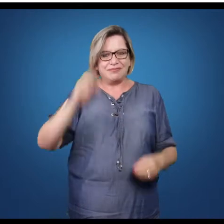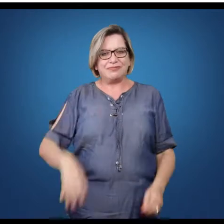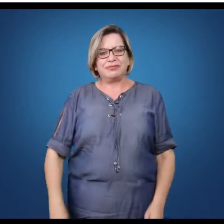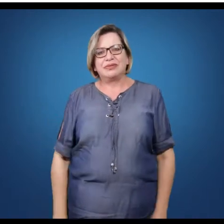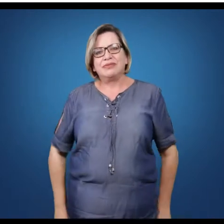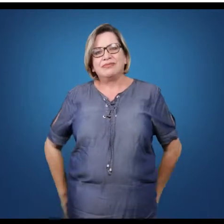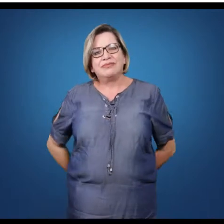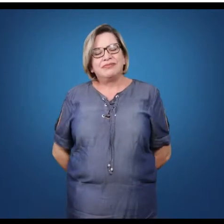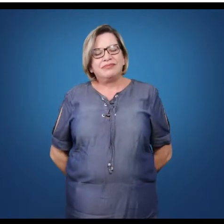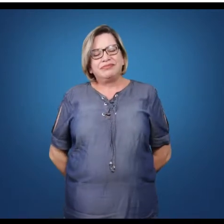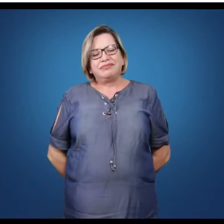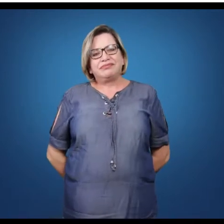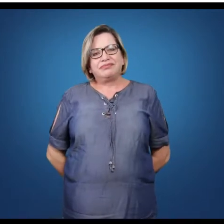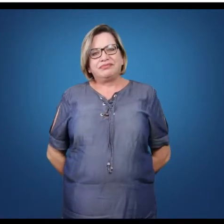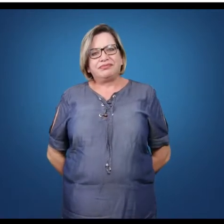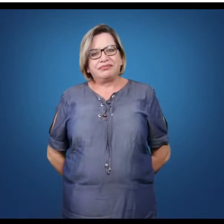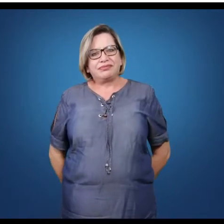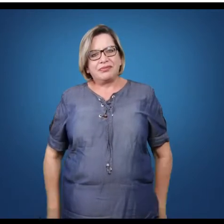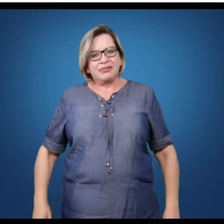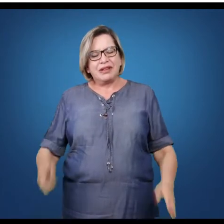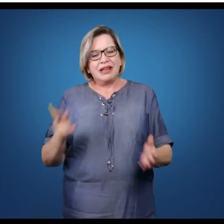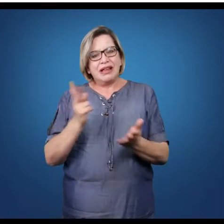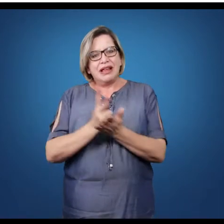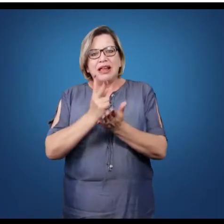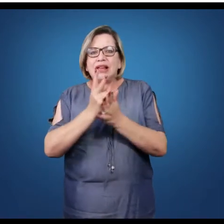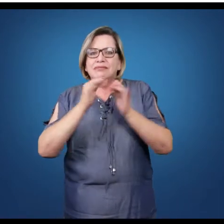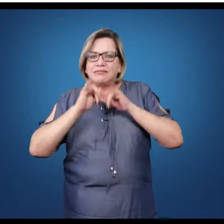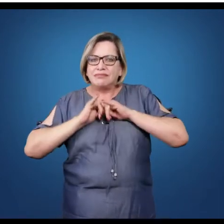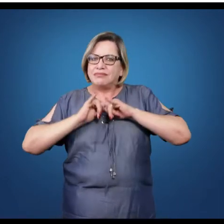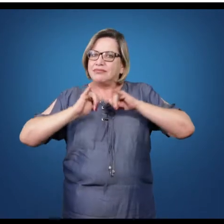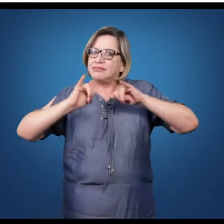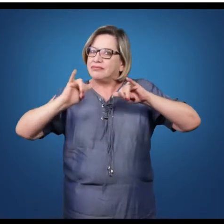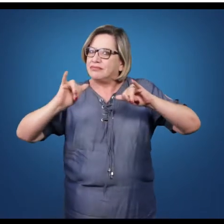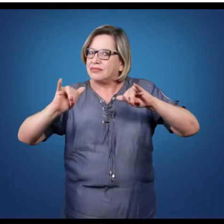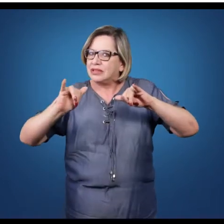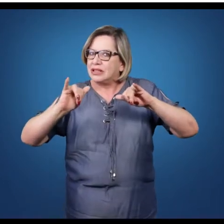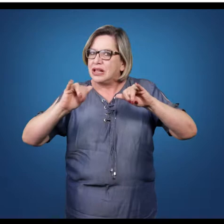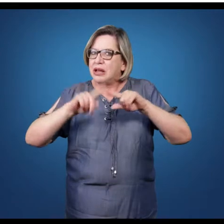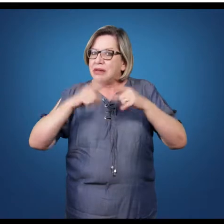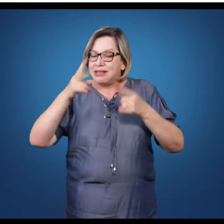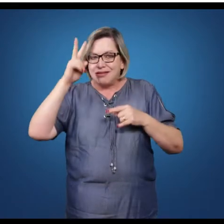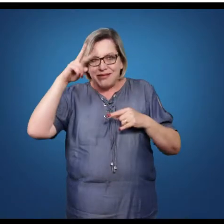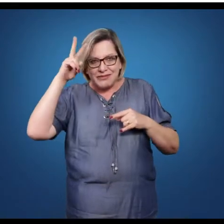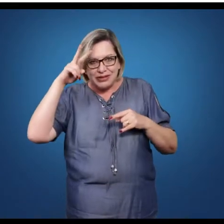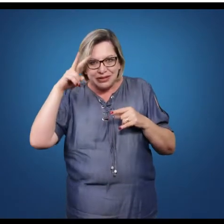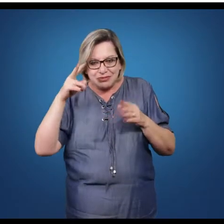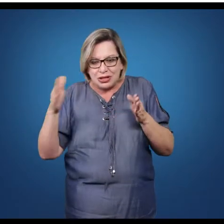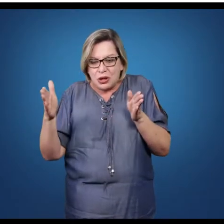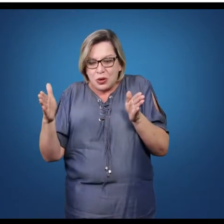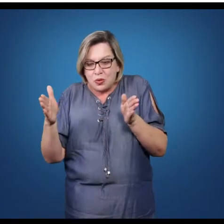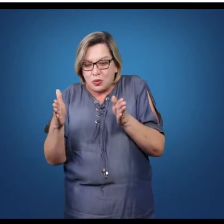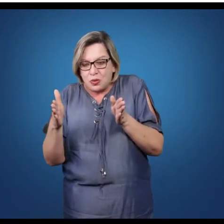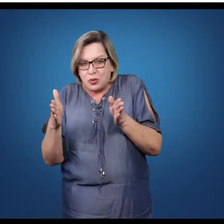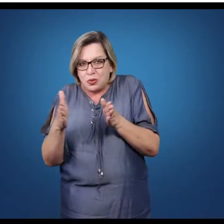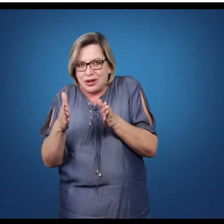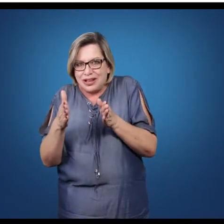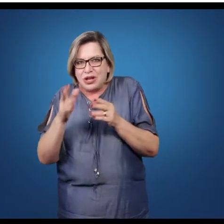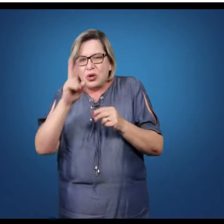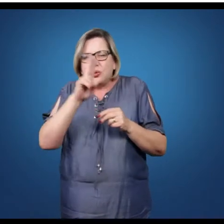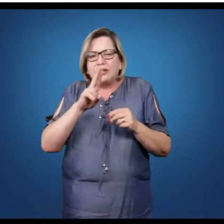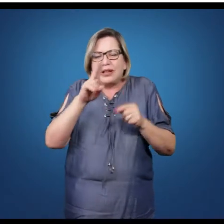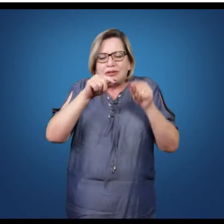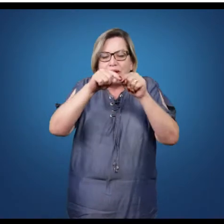basquetebol. É, eu sempre falo para vocês, reforçando. Então pode diminuir o espaço da quadra também. Quadra de vôlei